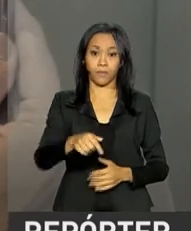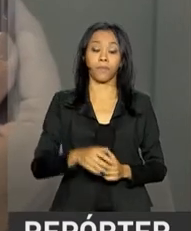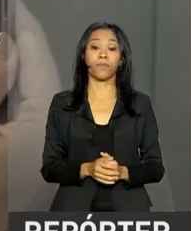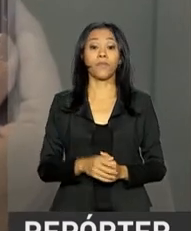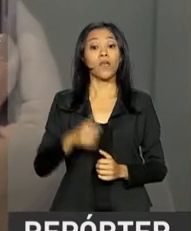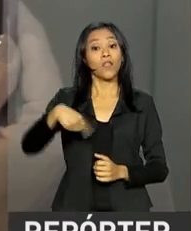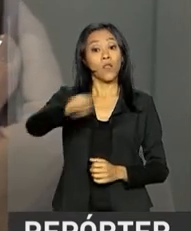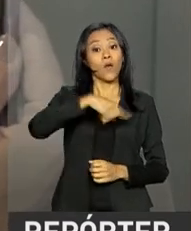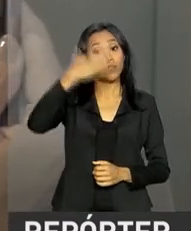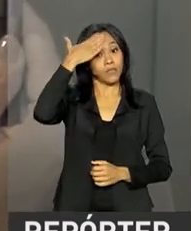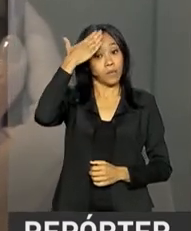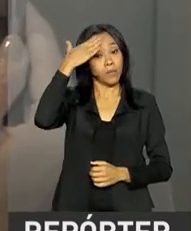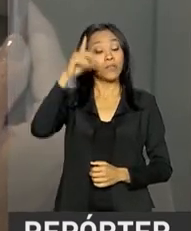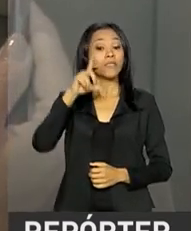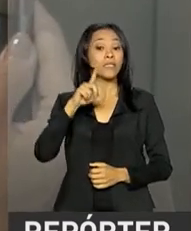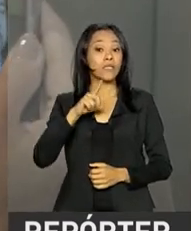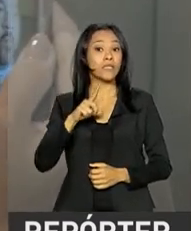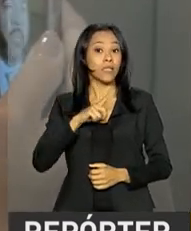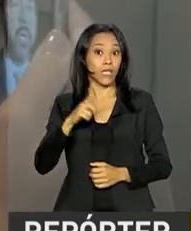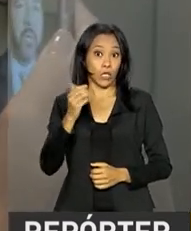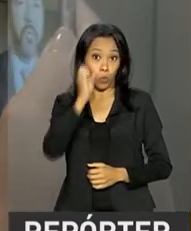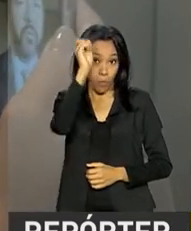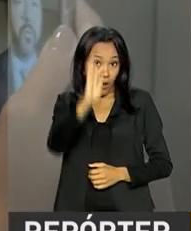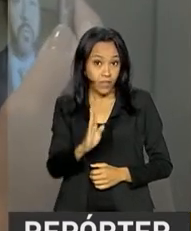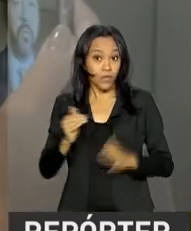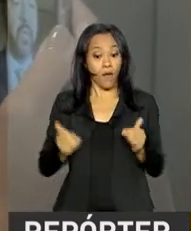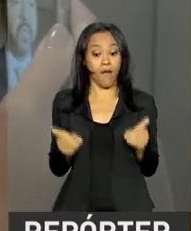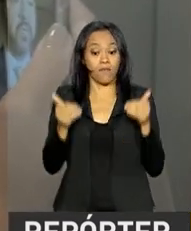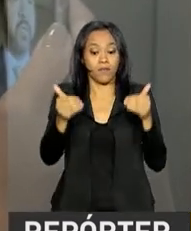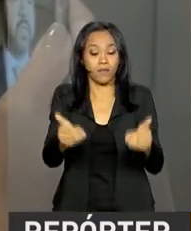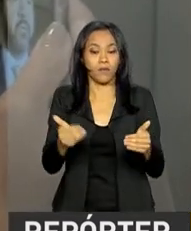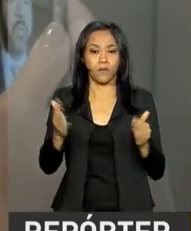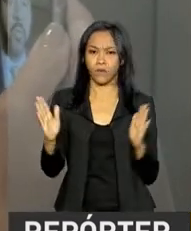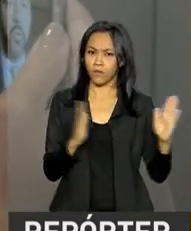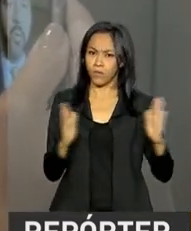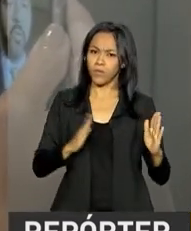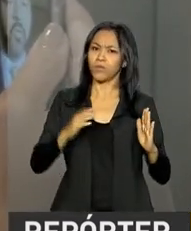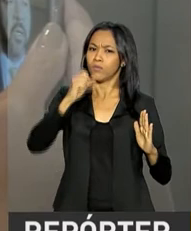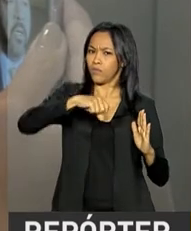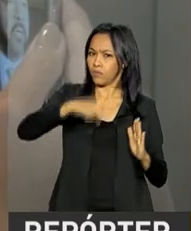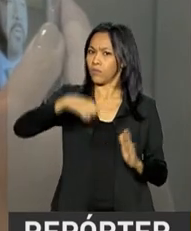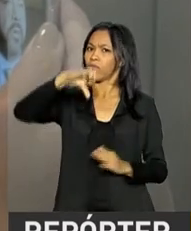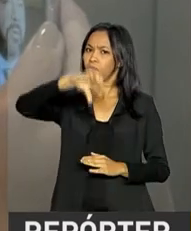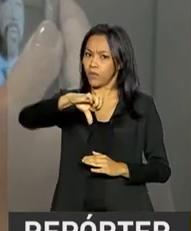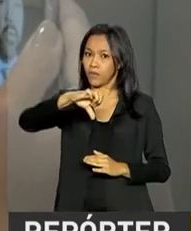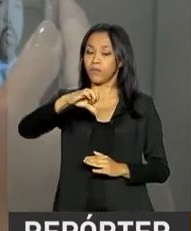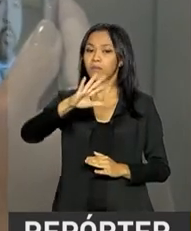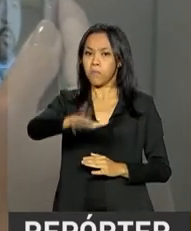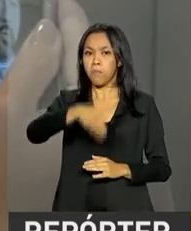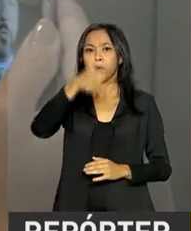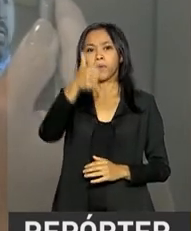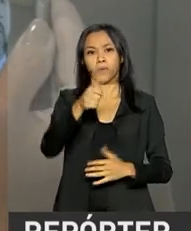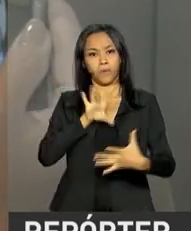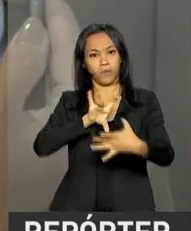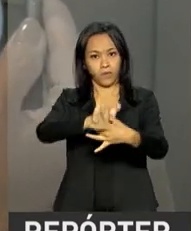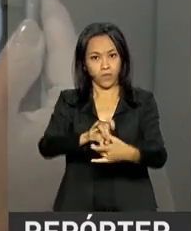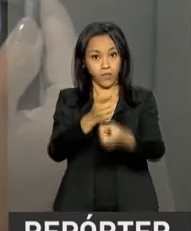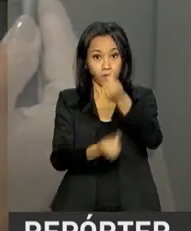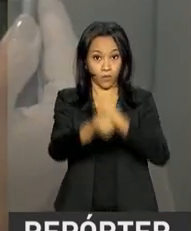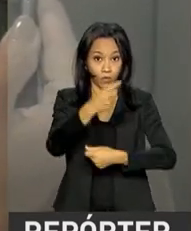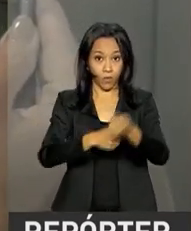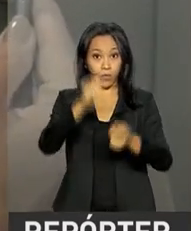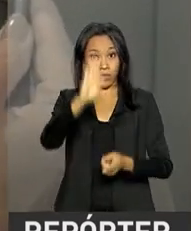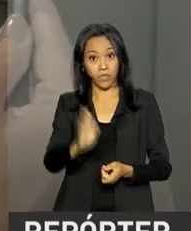um reconhecimento de que o Brasil avançou enormemente nos últimos meses, melhorou a situação econômica do país, saiu